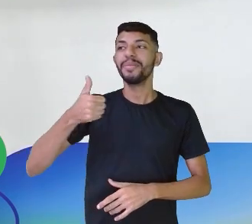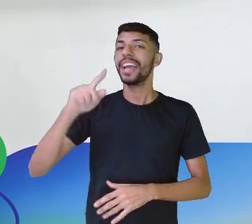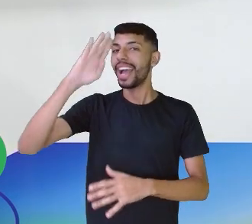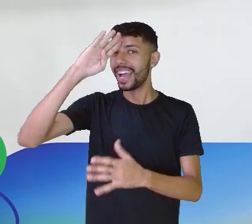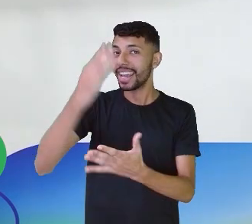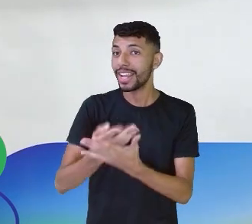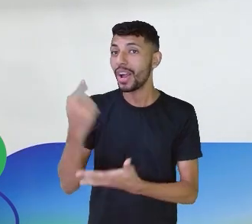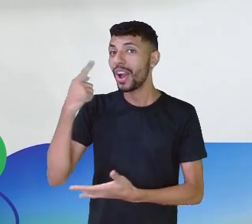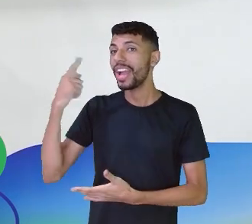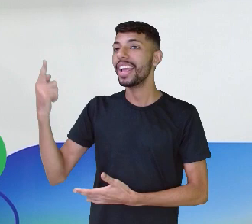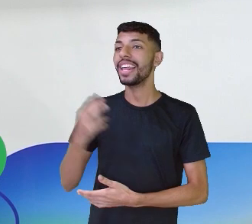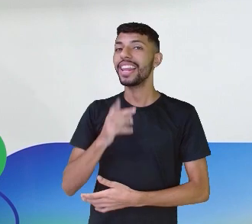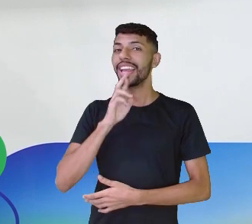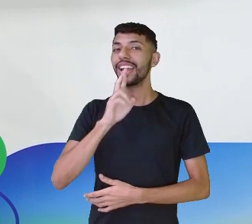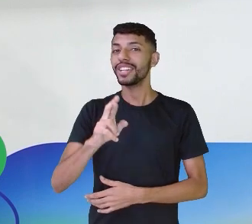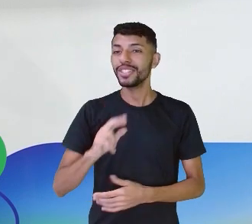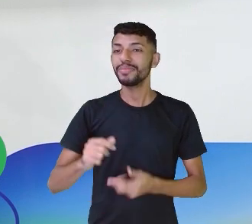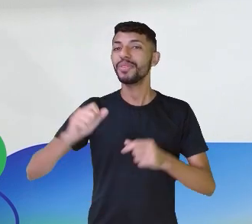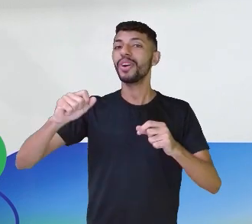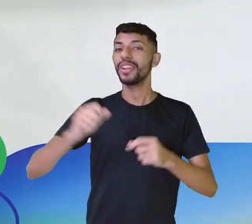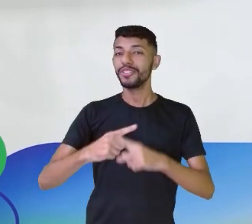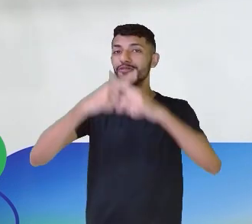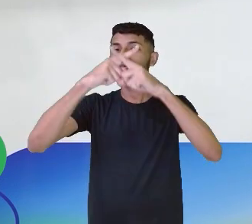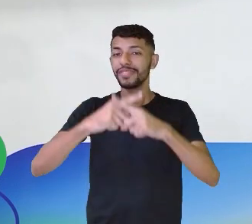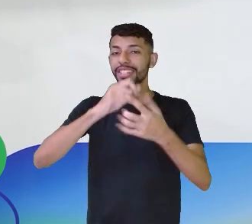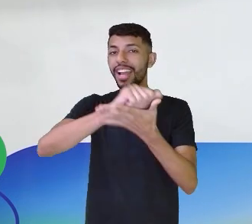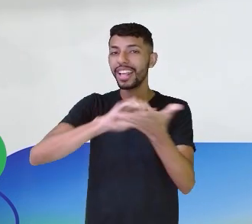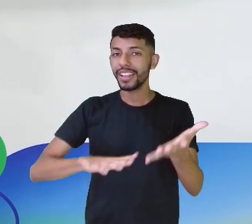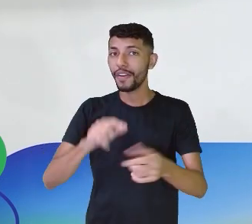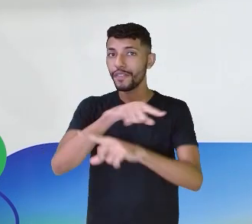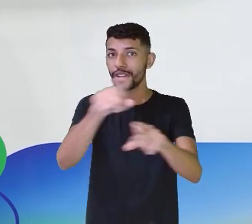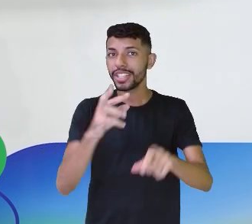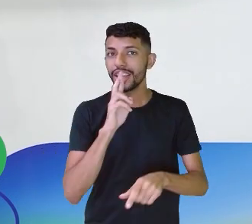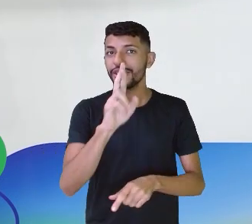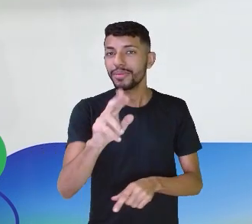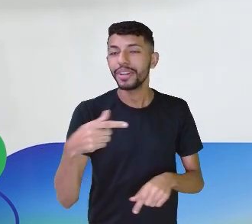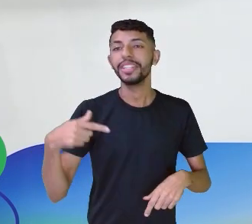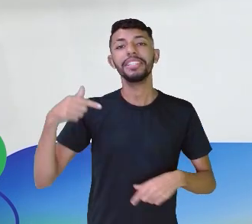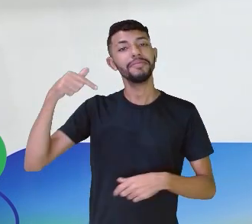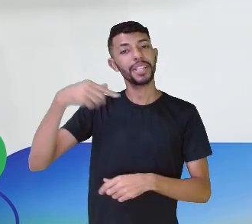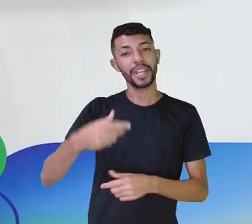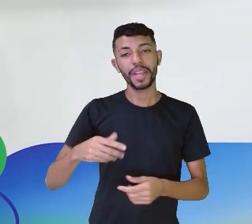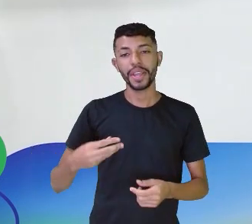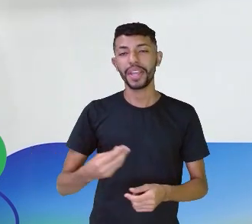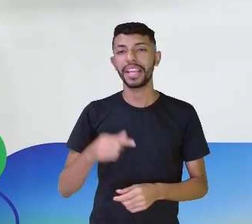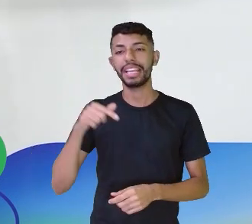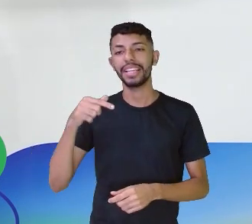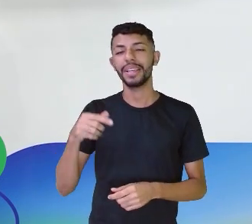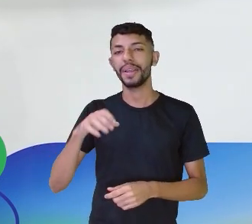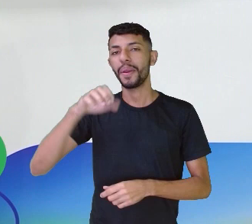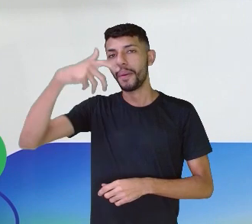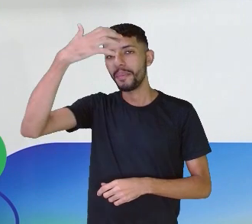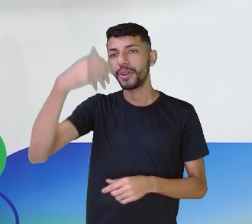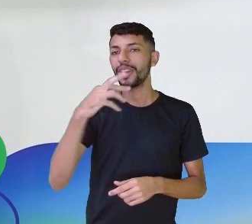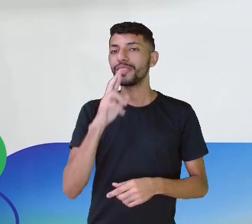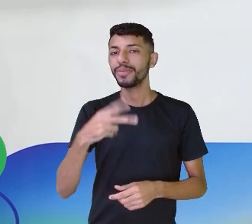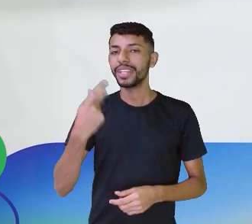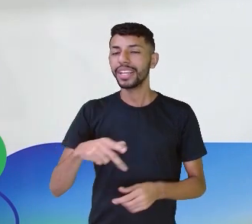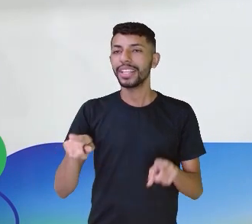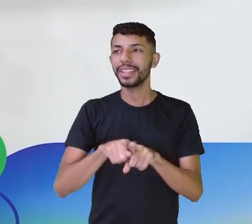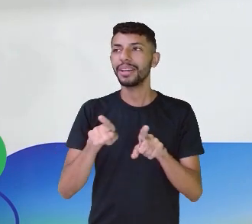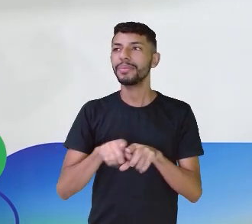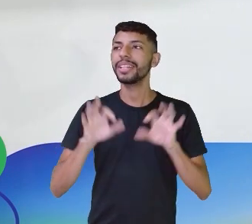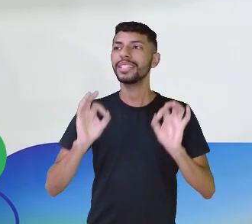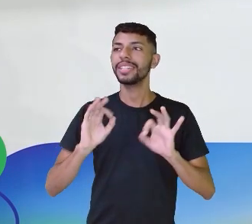Acreditem, ele responde aos desafios. Vocês respondem daí e ele responde daqui também, entendeu?